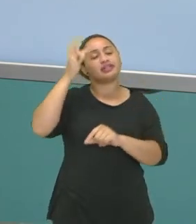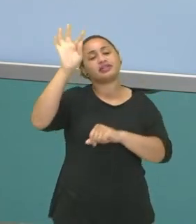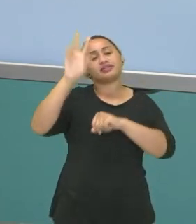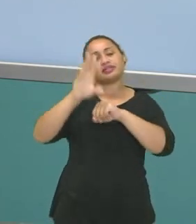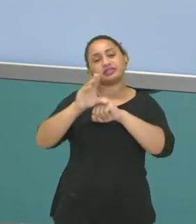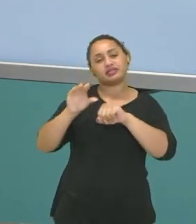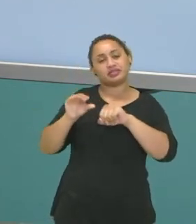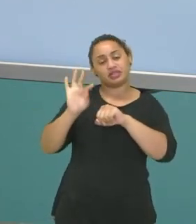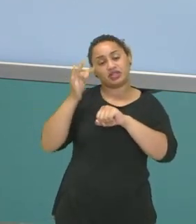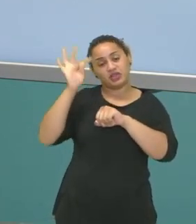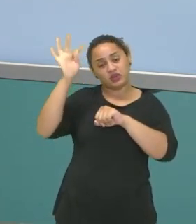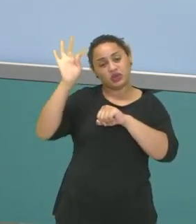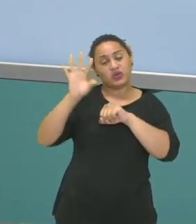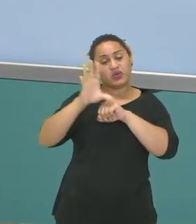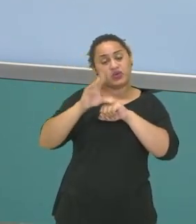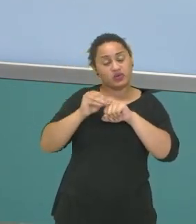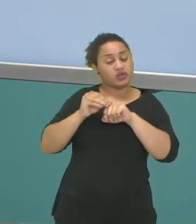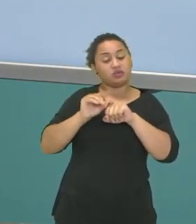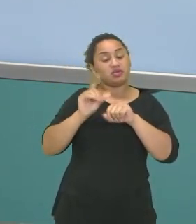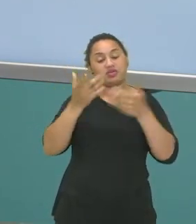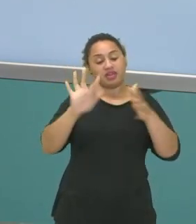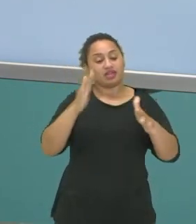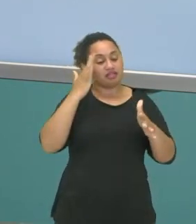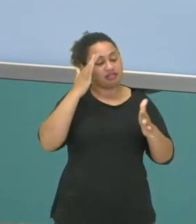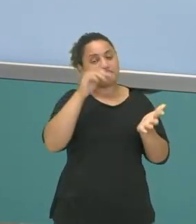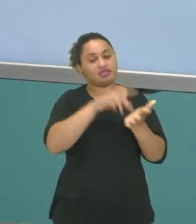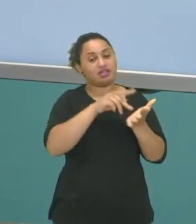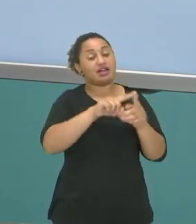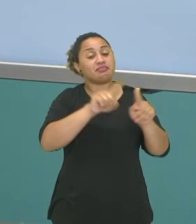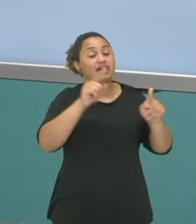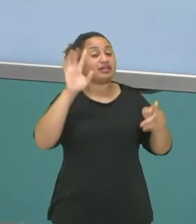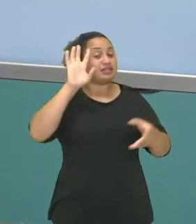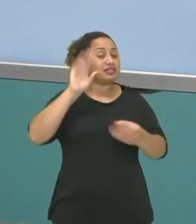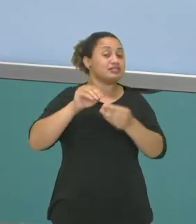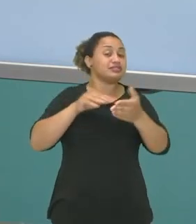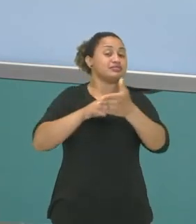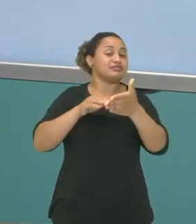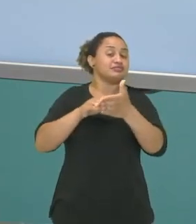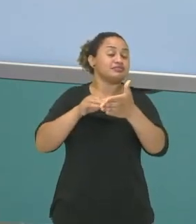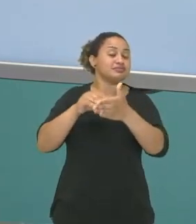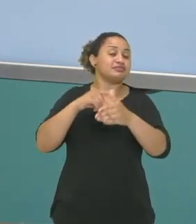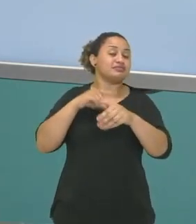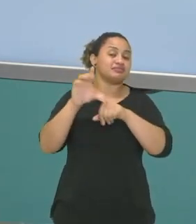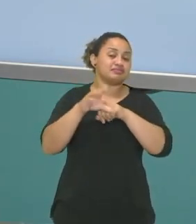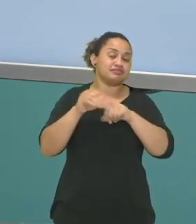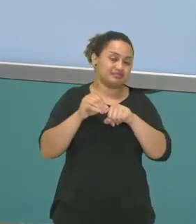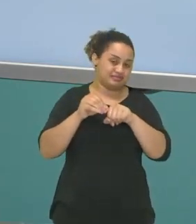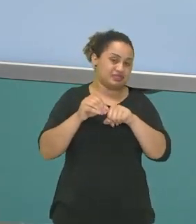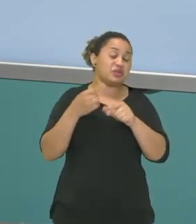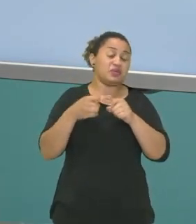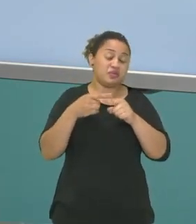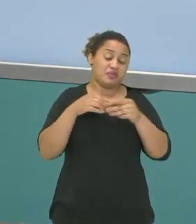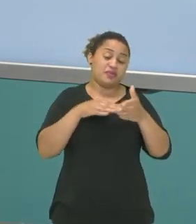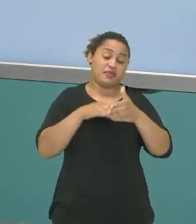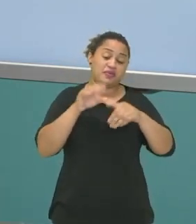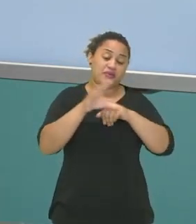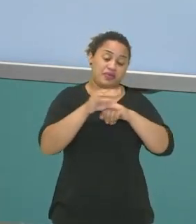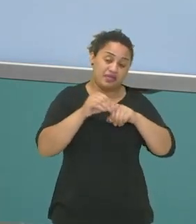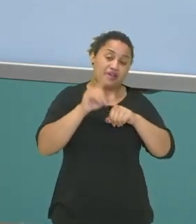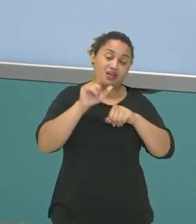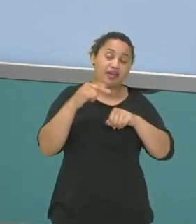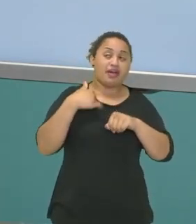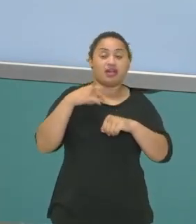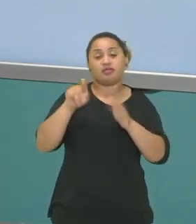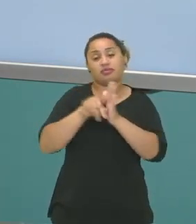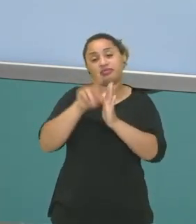ambição de conhecer a verdade, mas entender os limites do conhecimento. Porque os limites do conhecimento são os limites da